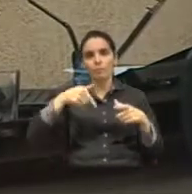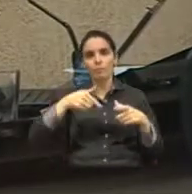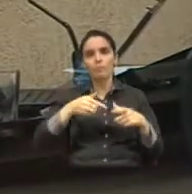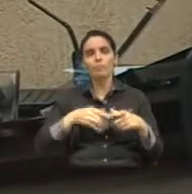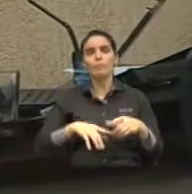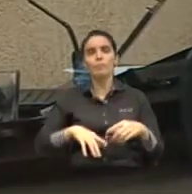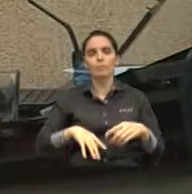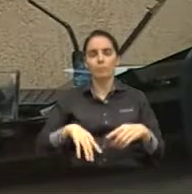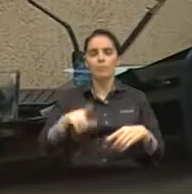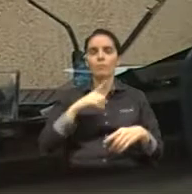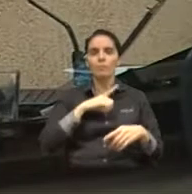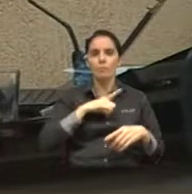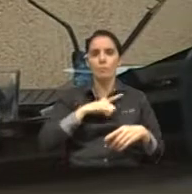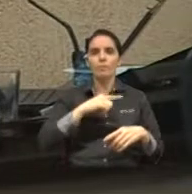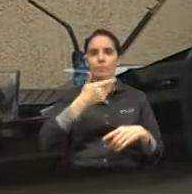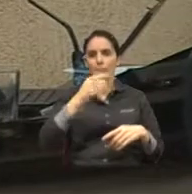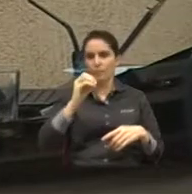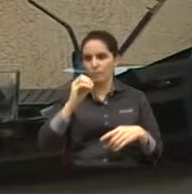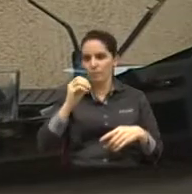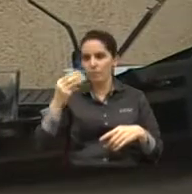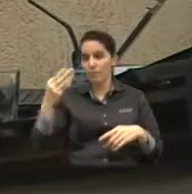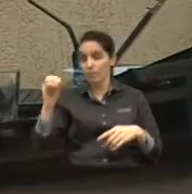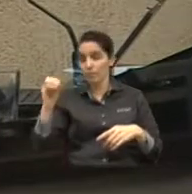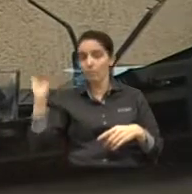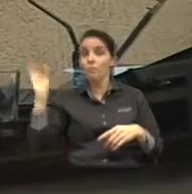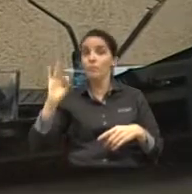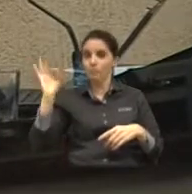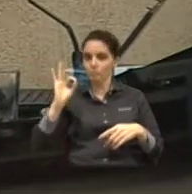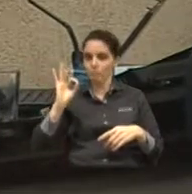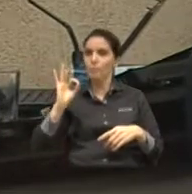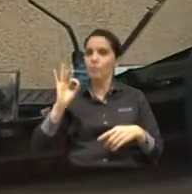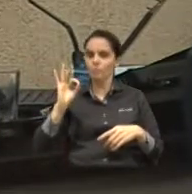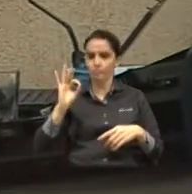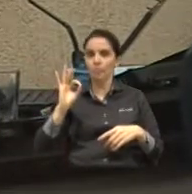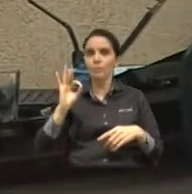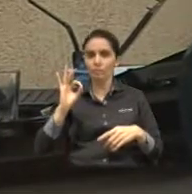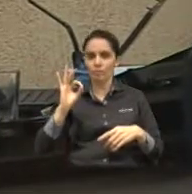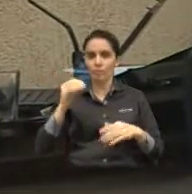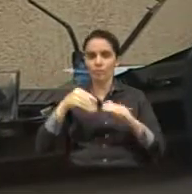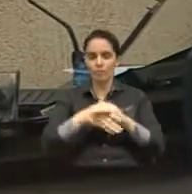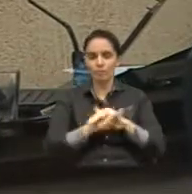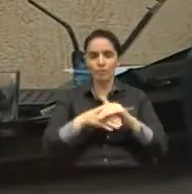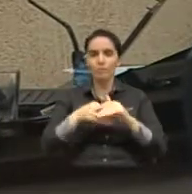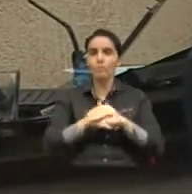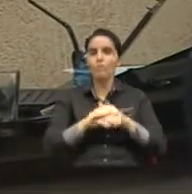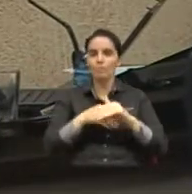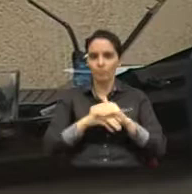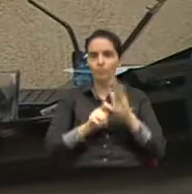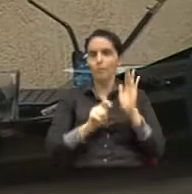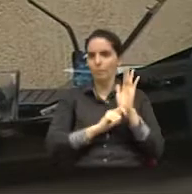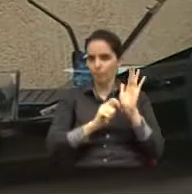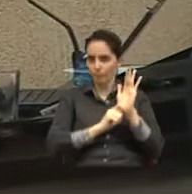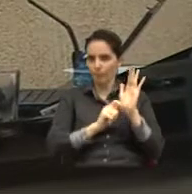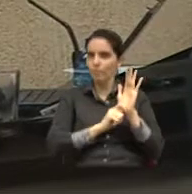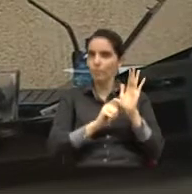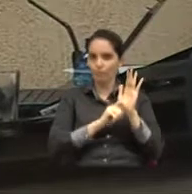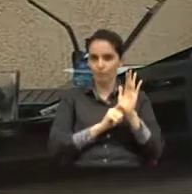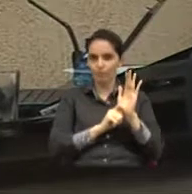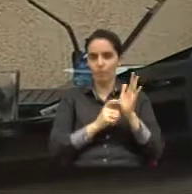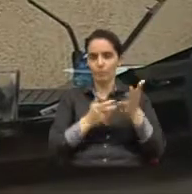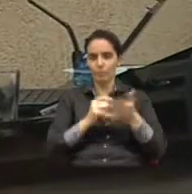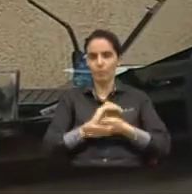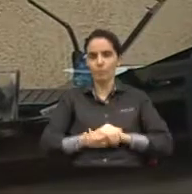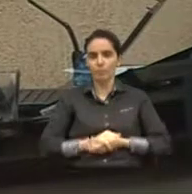20% a 30% usuários, são dependentes de algum tipo de drogas. Agora,